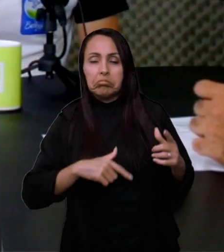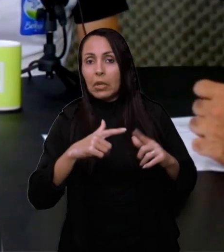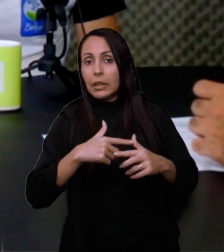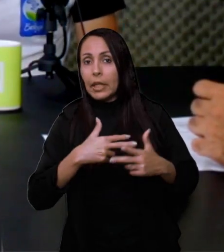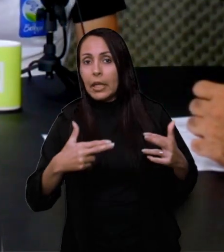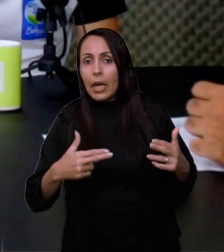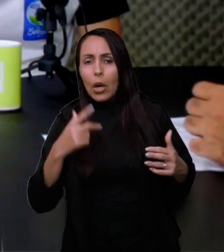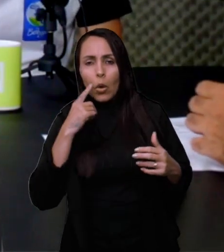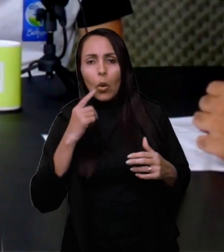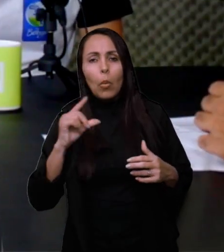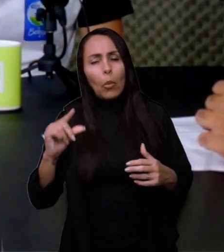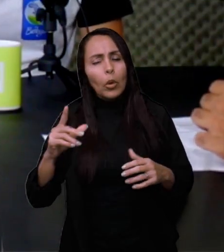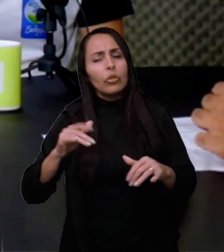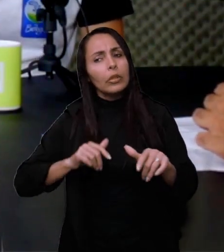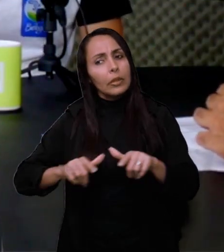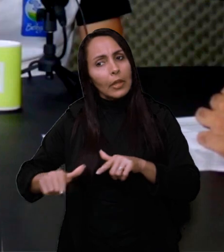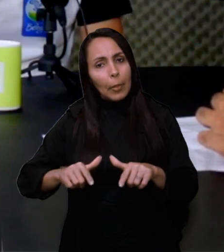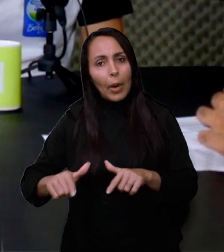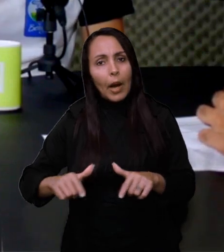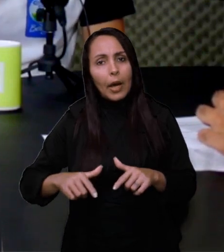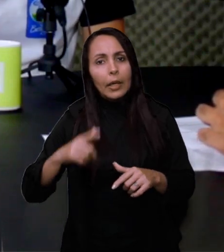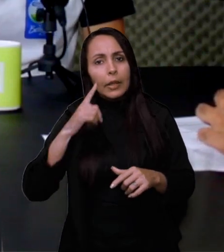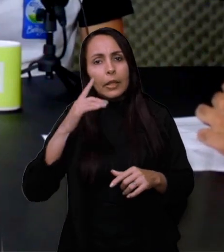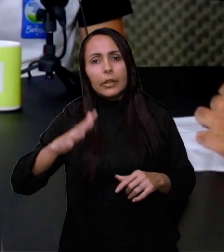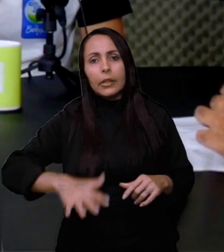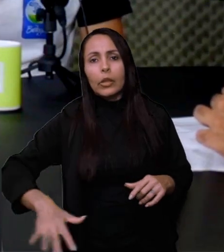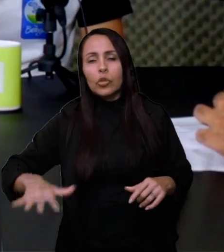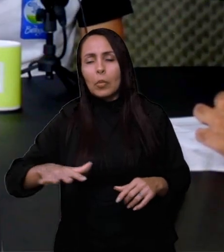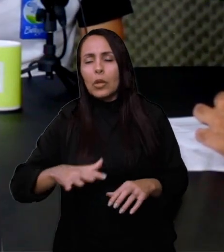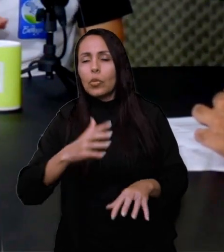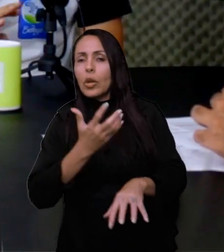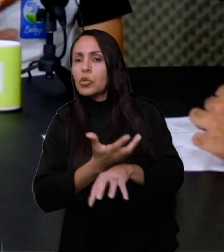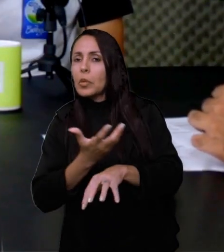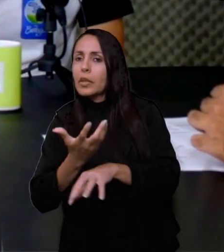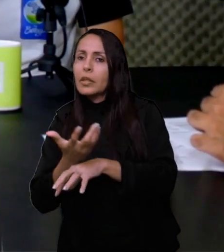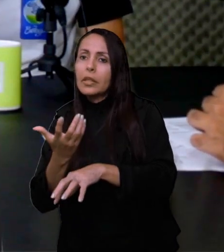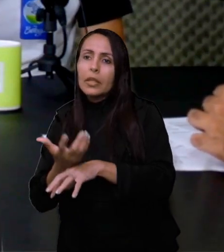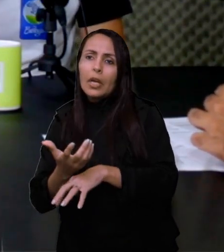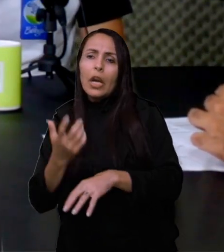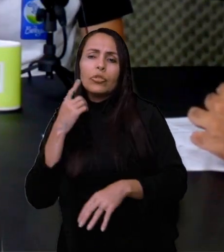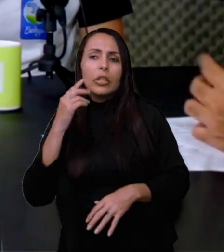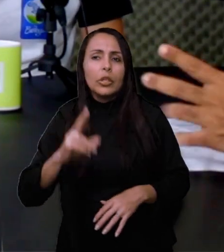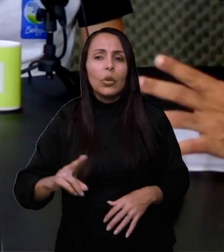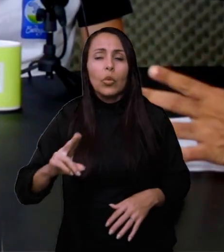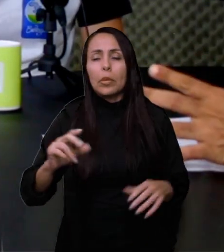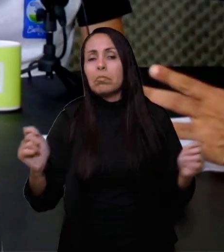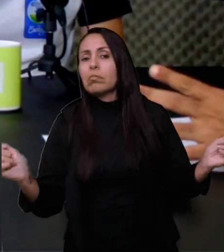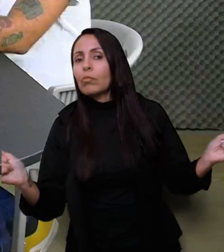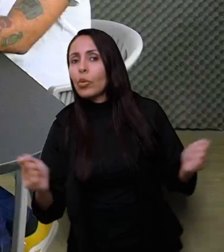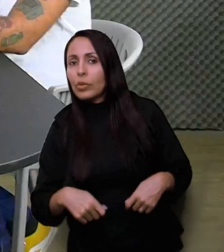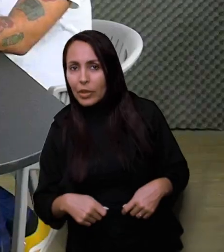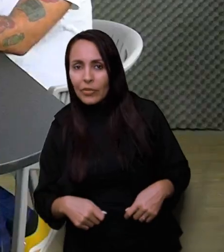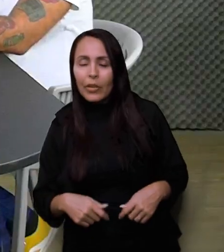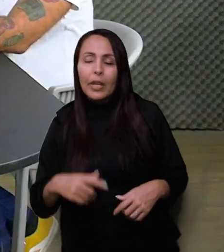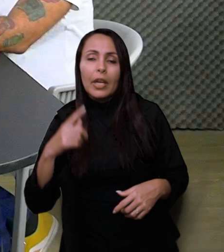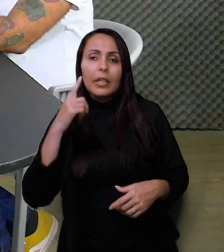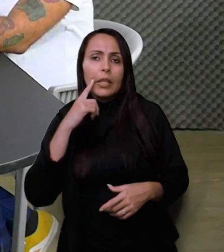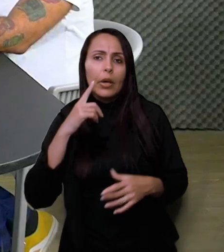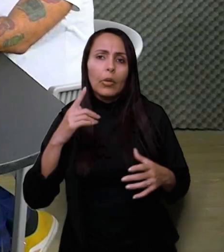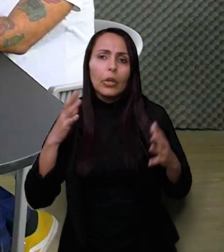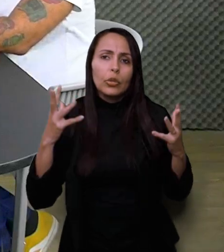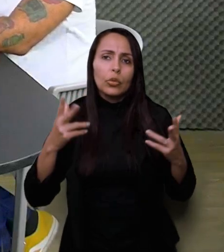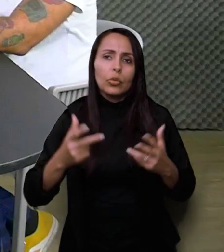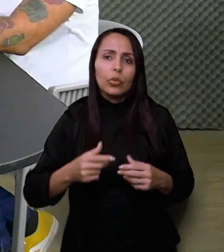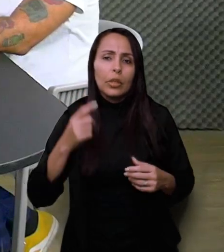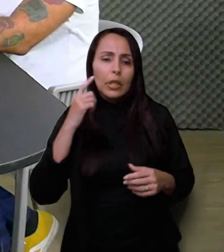pouco que a gente tenta trabalhar. Tem um espaço Sim. externo, assim, que tem umas plantinhas e tal, a gente tenta usar isso da melhor maneira possível, E entendeu? tudo faz sentido, né, Daniel? Faz Isso. sentido aquela formiga